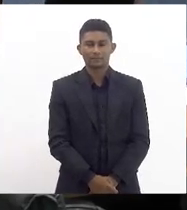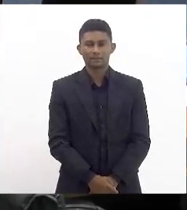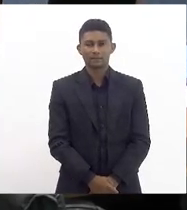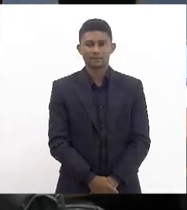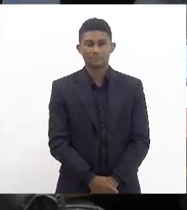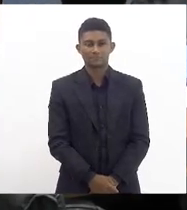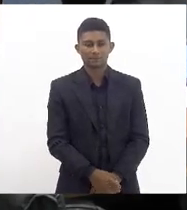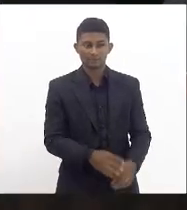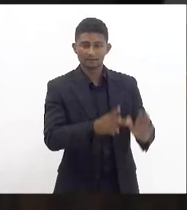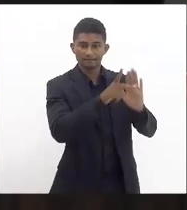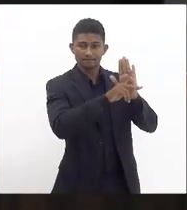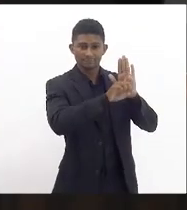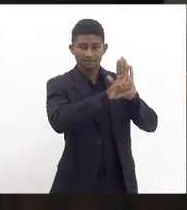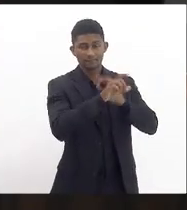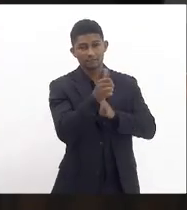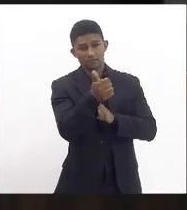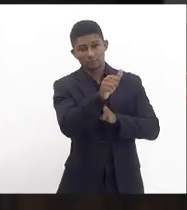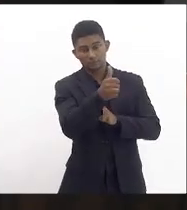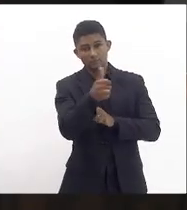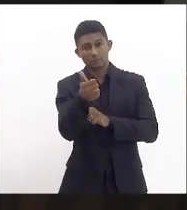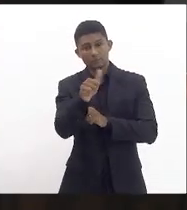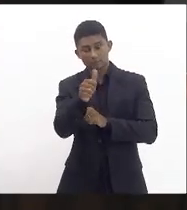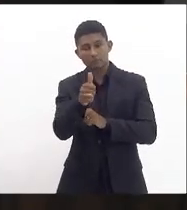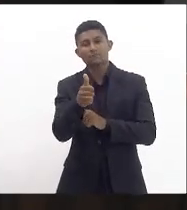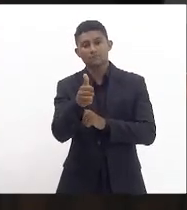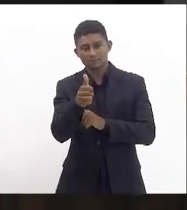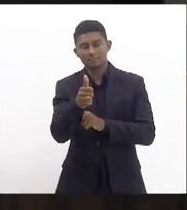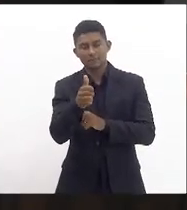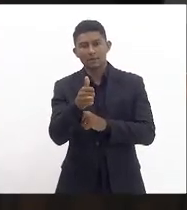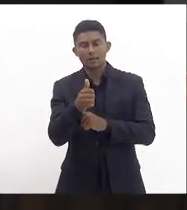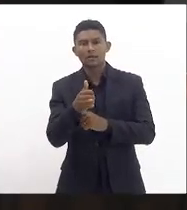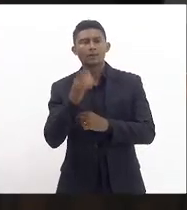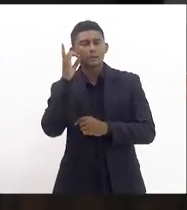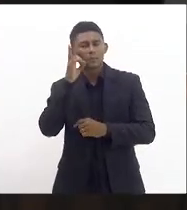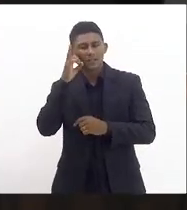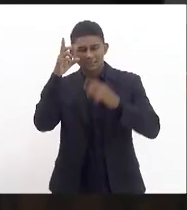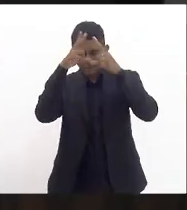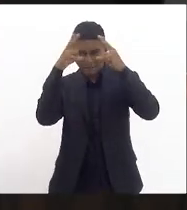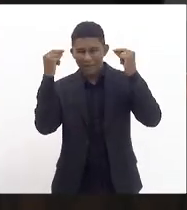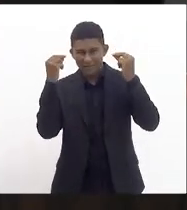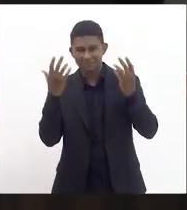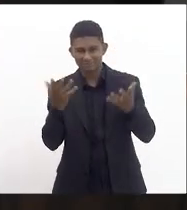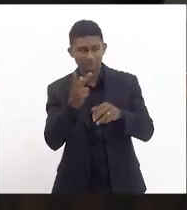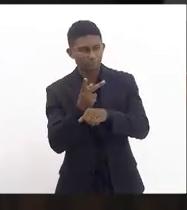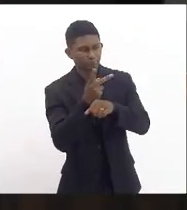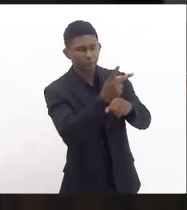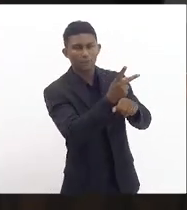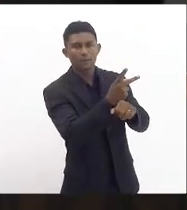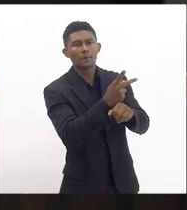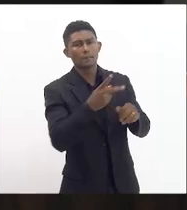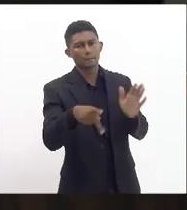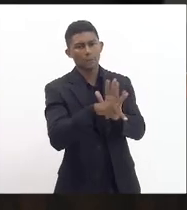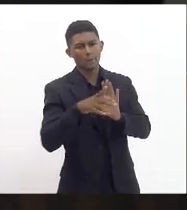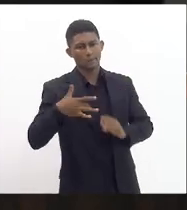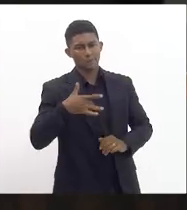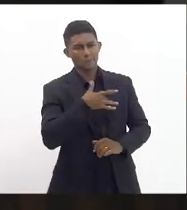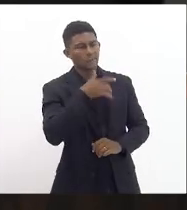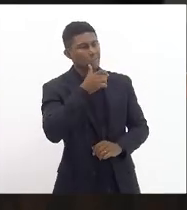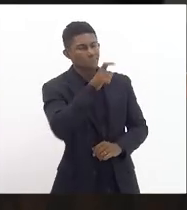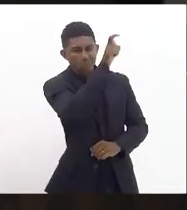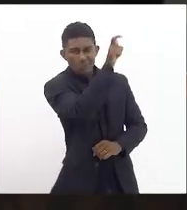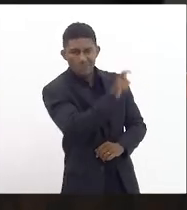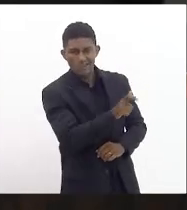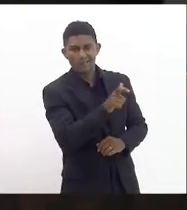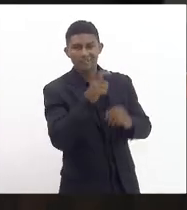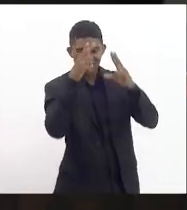Projeto de resolução 1111/22, de autoria da deputada enfermeira Rejane, concede prêmio Ana Nery da Saúde à ilustríssima técnica de enfermagem Desumar